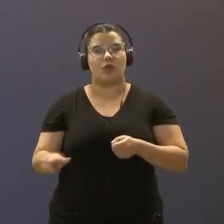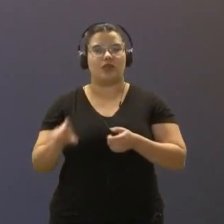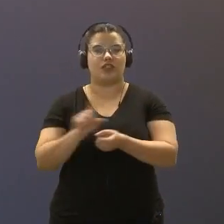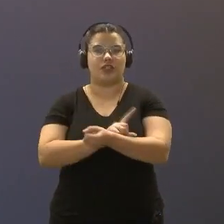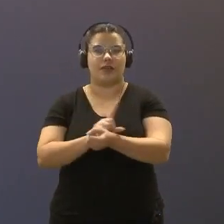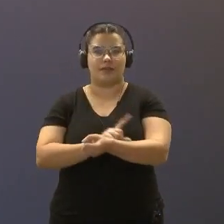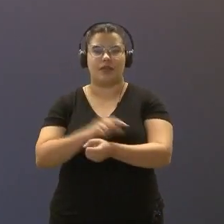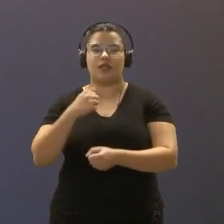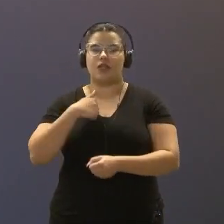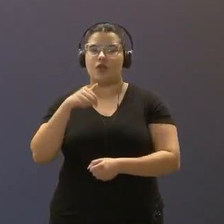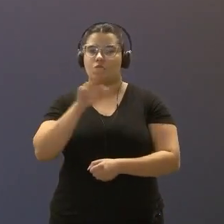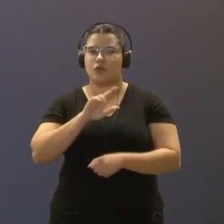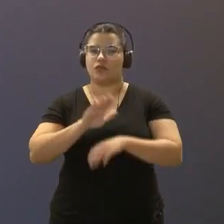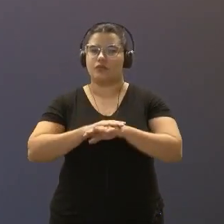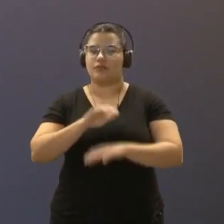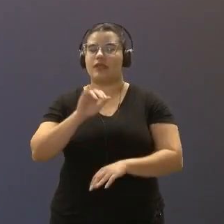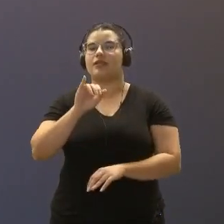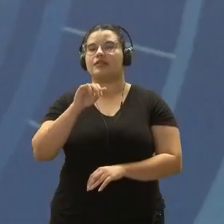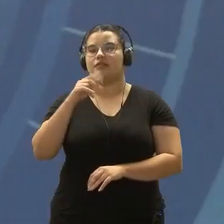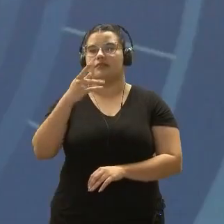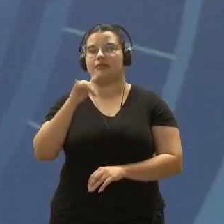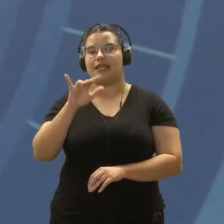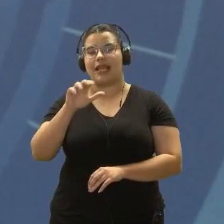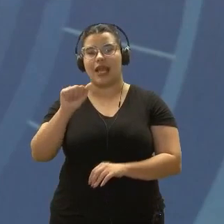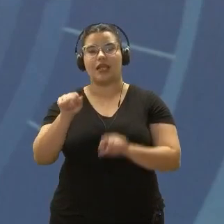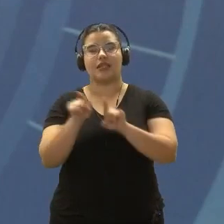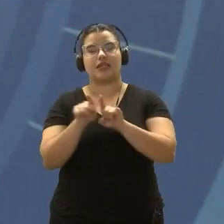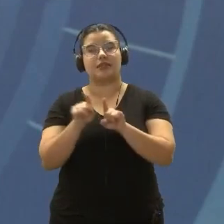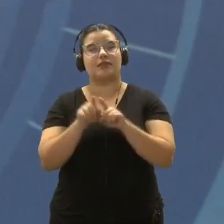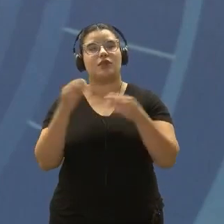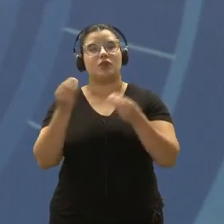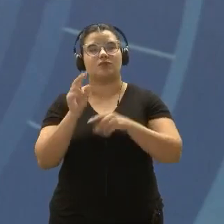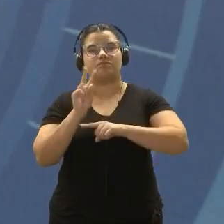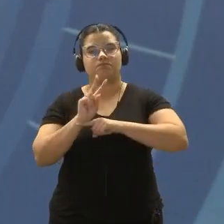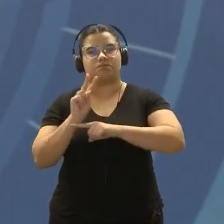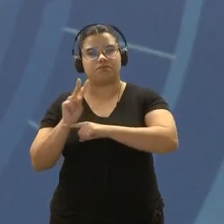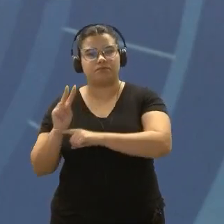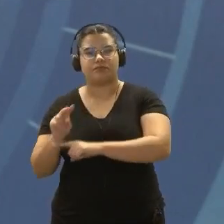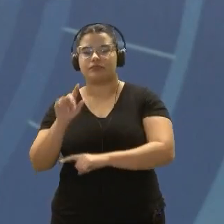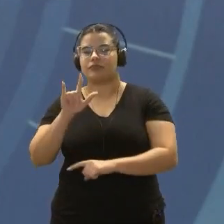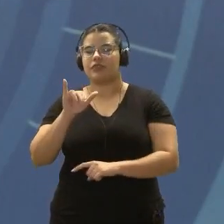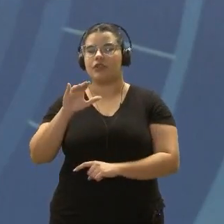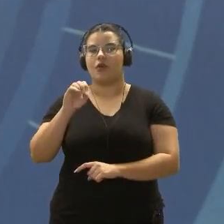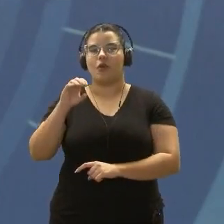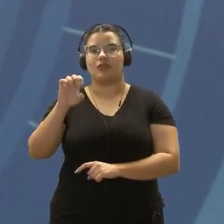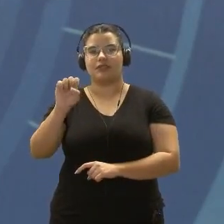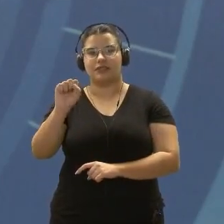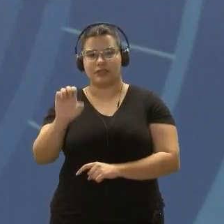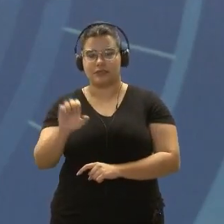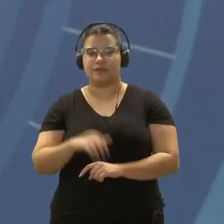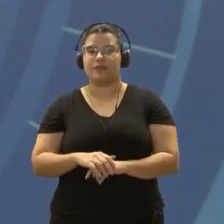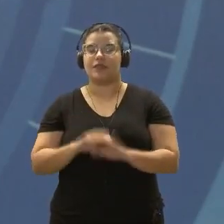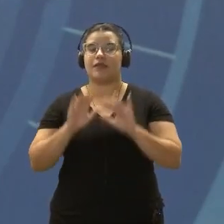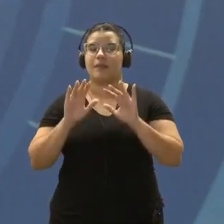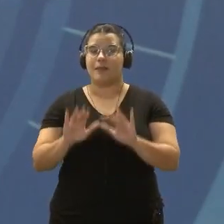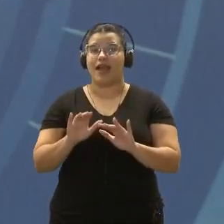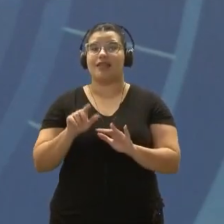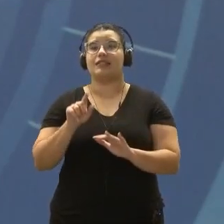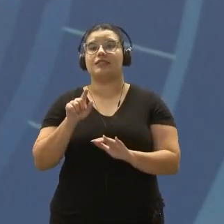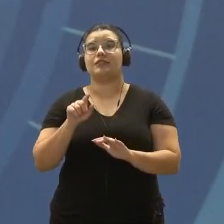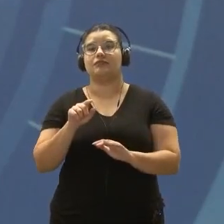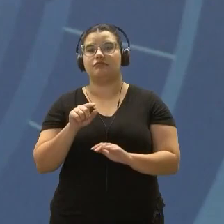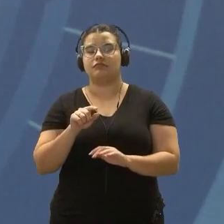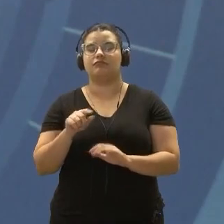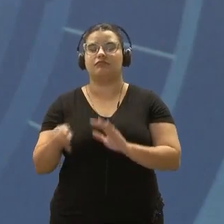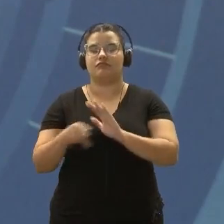Eu uso mais a hemoglobina glicada e a monitorização contínua de glicose. Agora, para diagnóstico, a